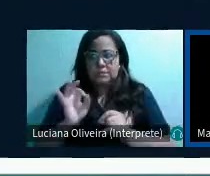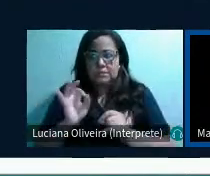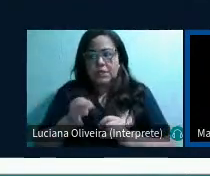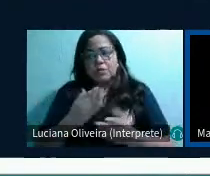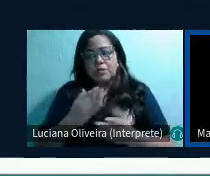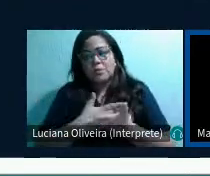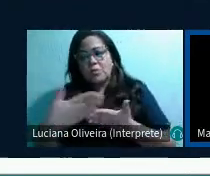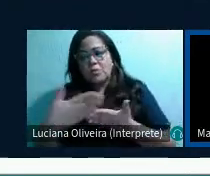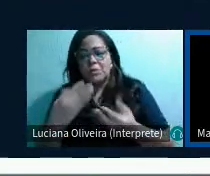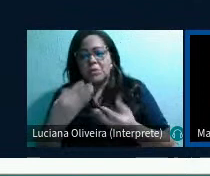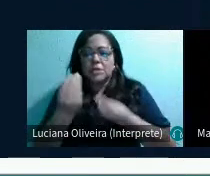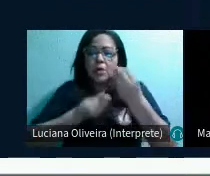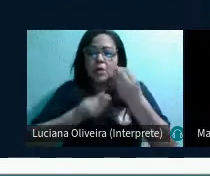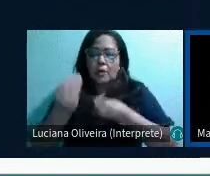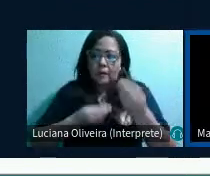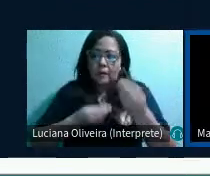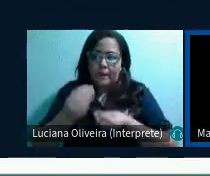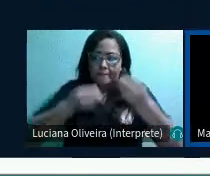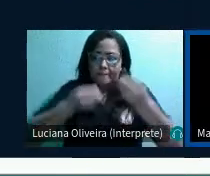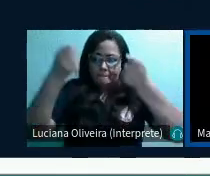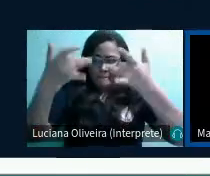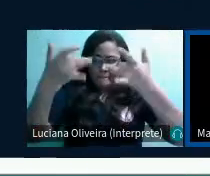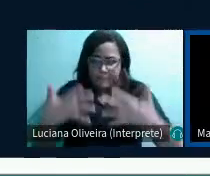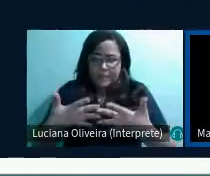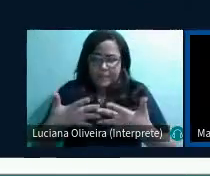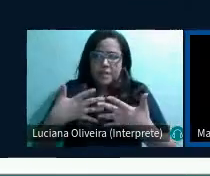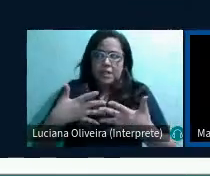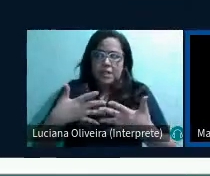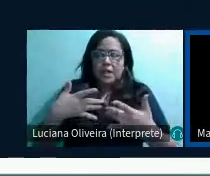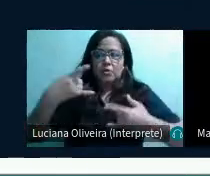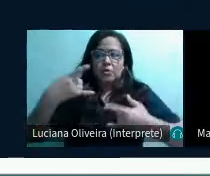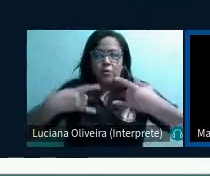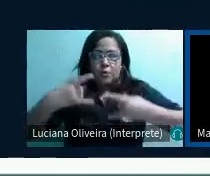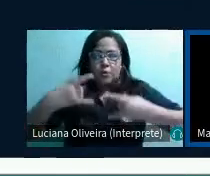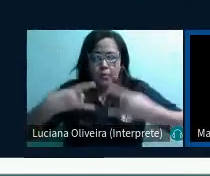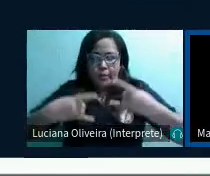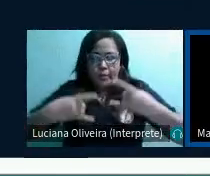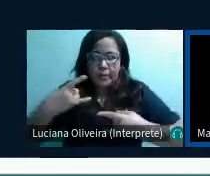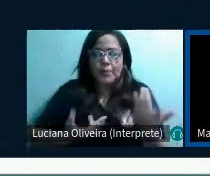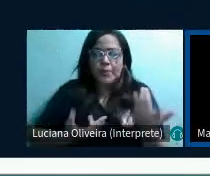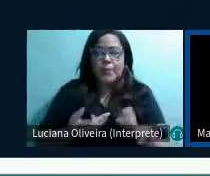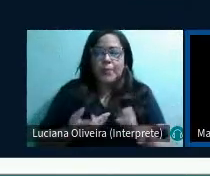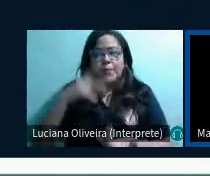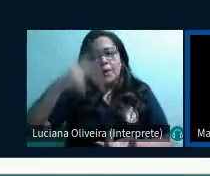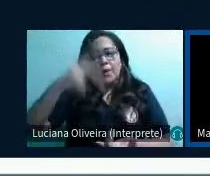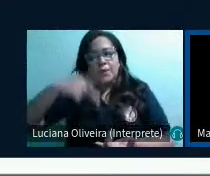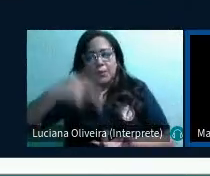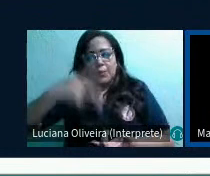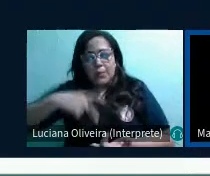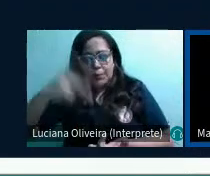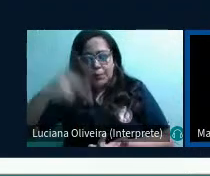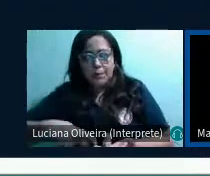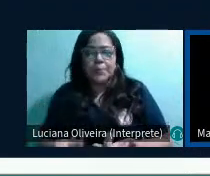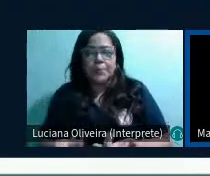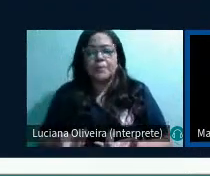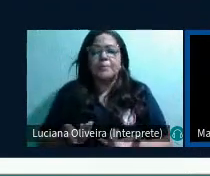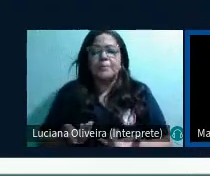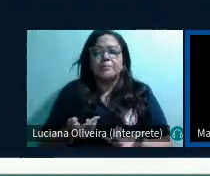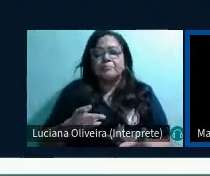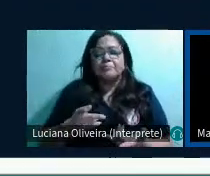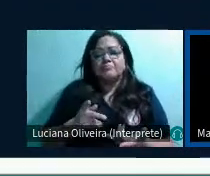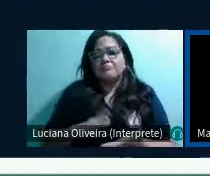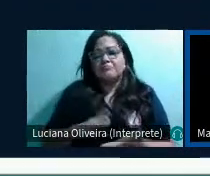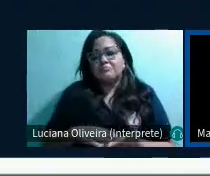robô é um objeto autônomo, né? Que ele consegue realizar atividades de